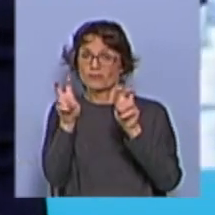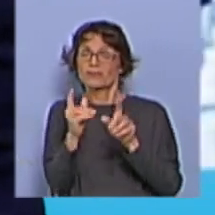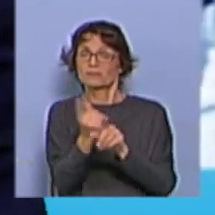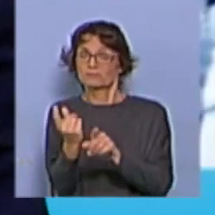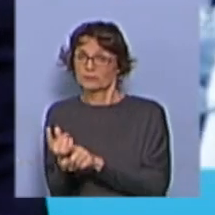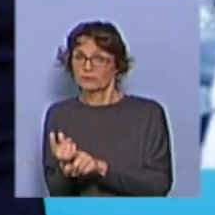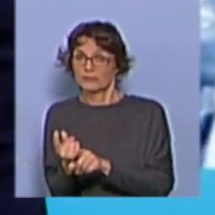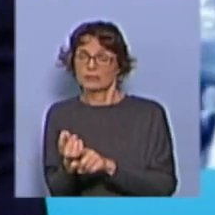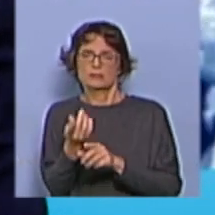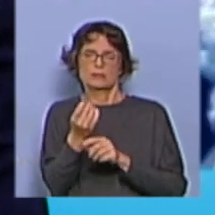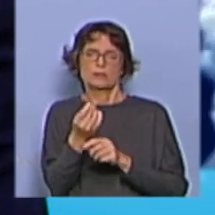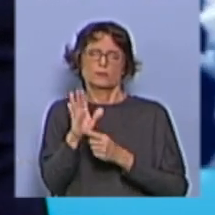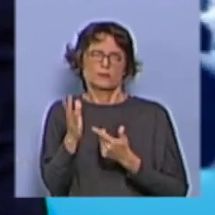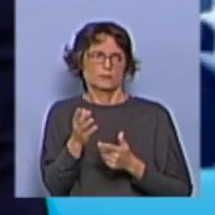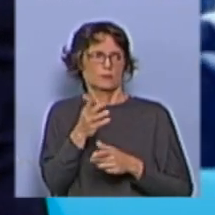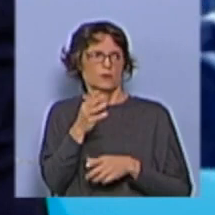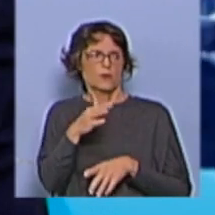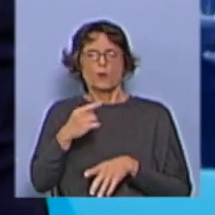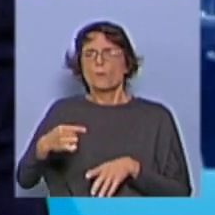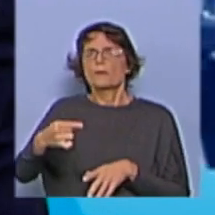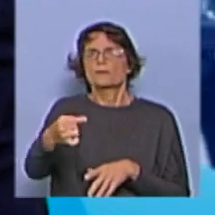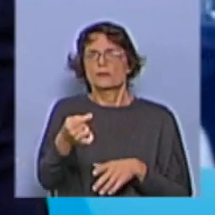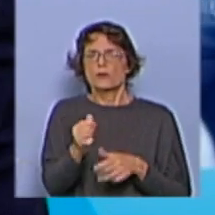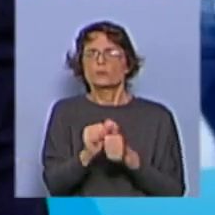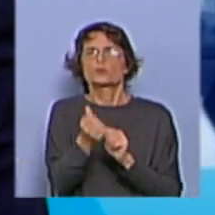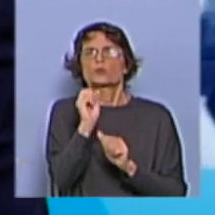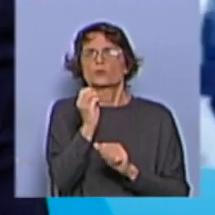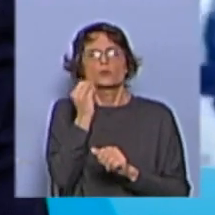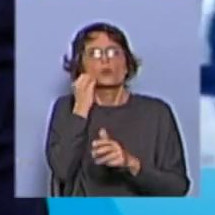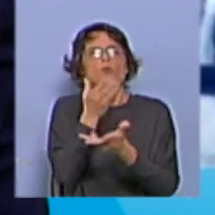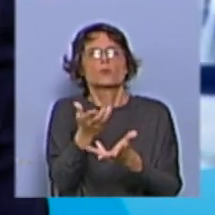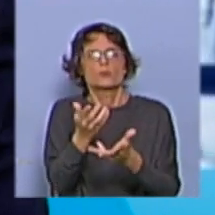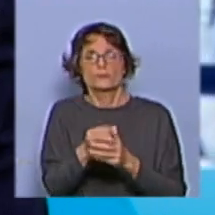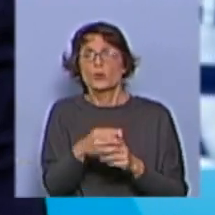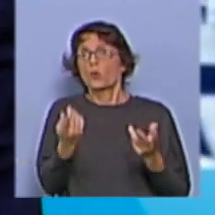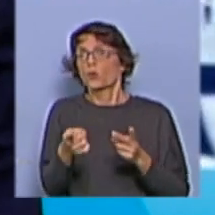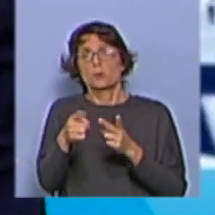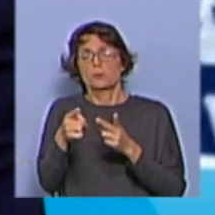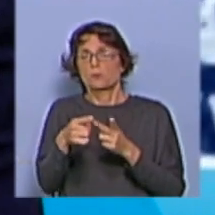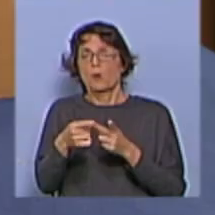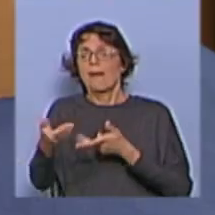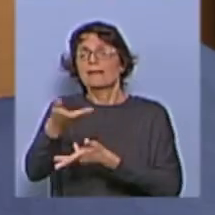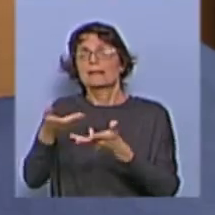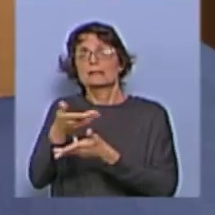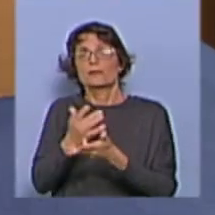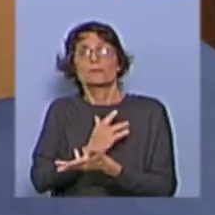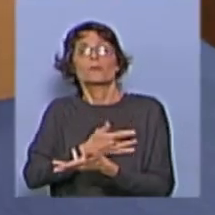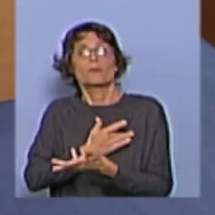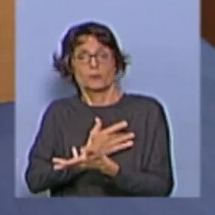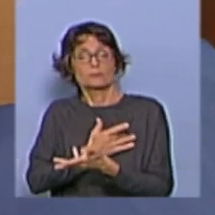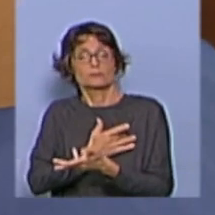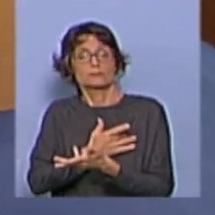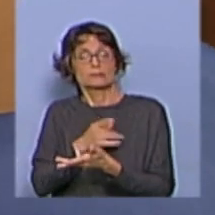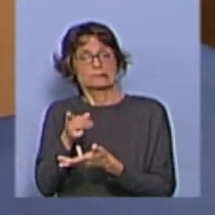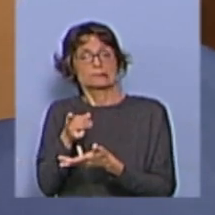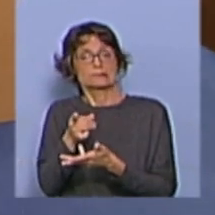os estilos de vida, como é que mudaram, ou temas, digamos, a própria relação amorosa, até um tema inesperado